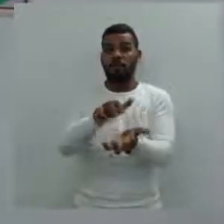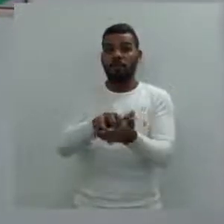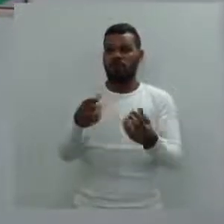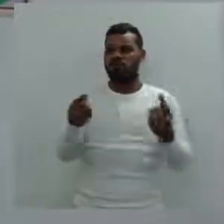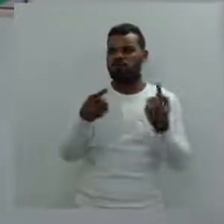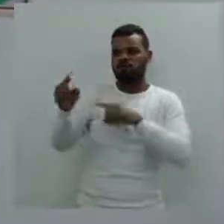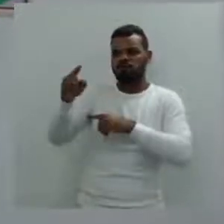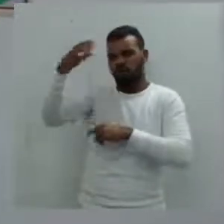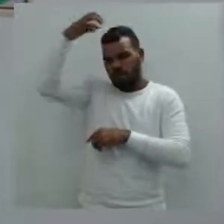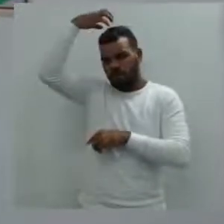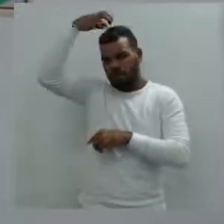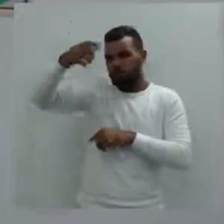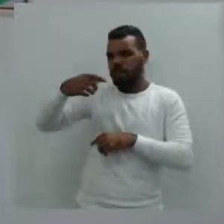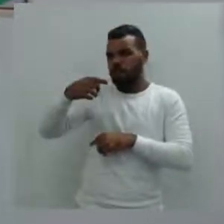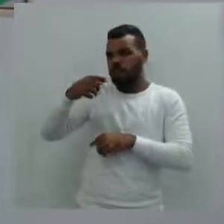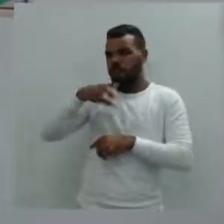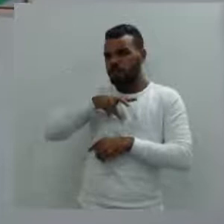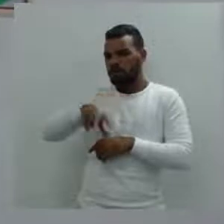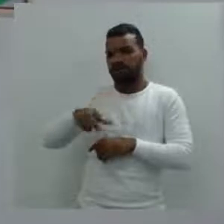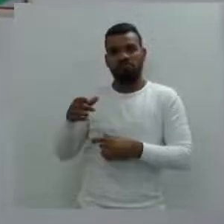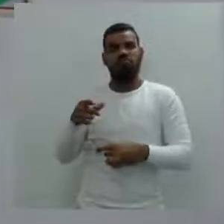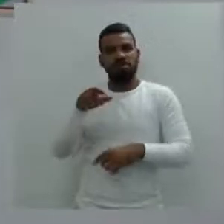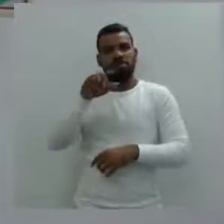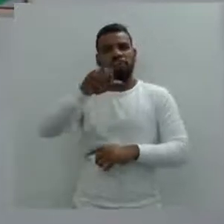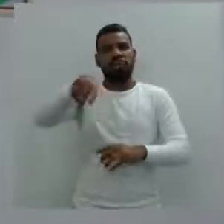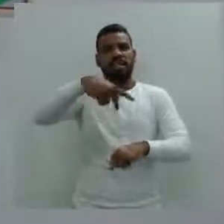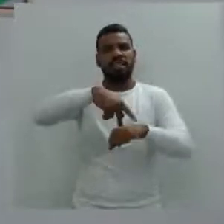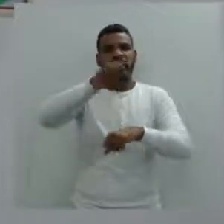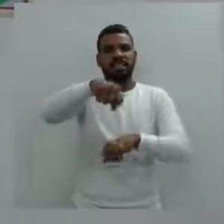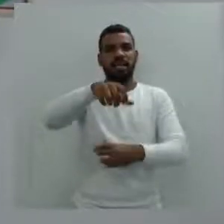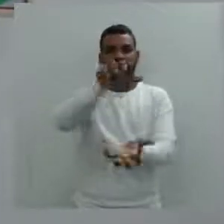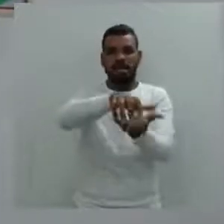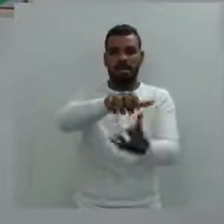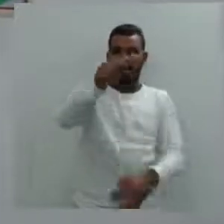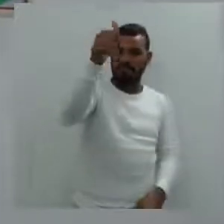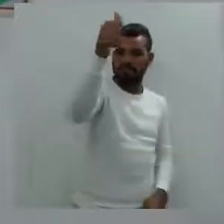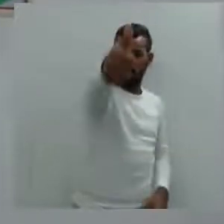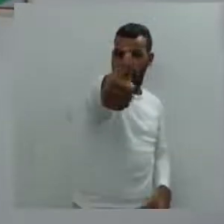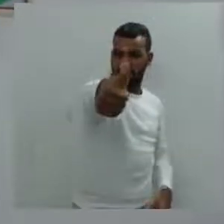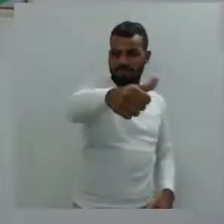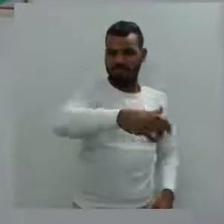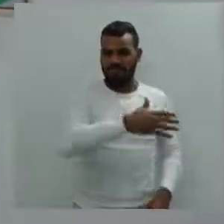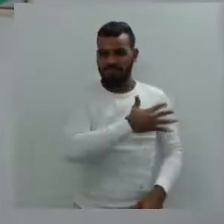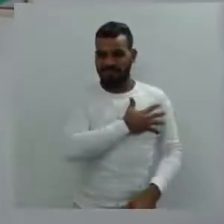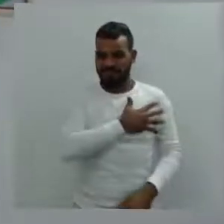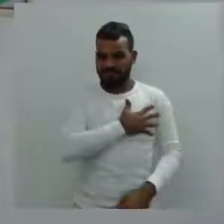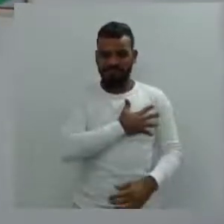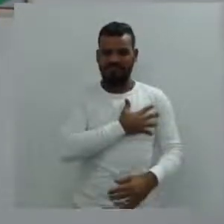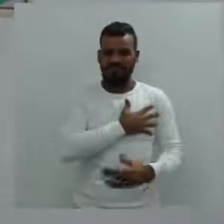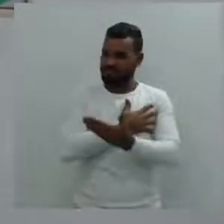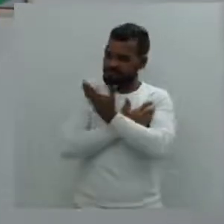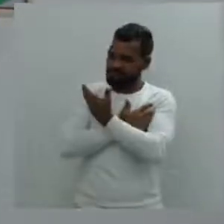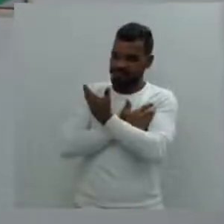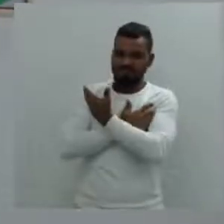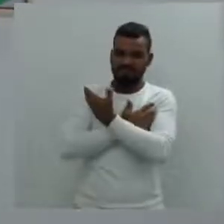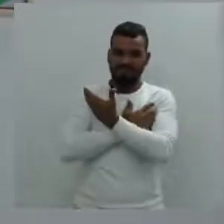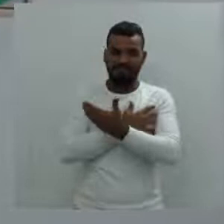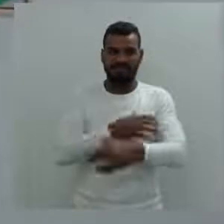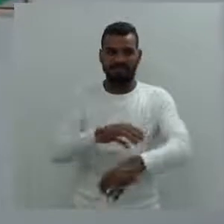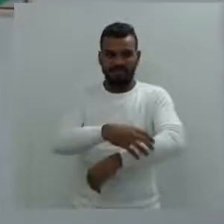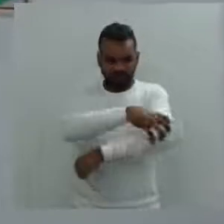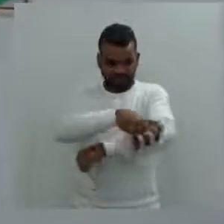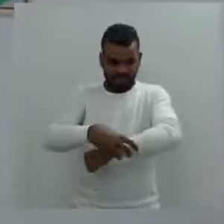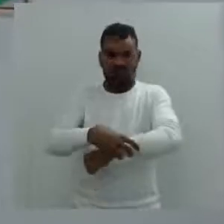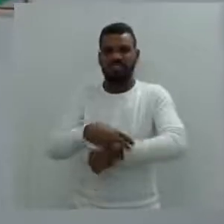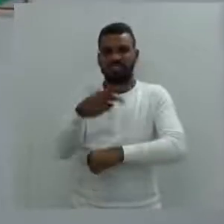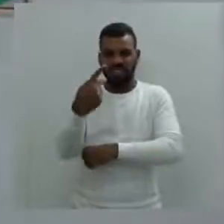desafiou Portugal e virou um país, sim. É Pernambuco, tá bom? Viva o nosso estado, ó. Tá aqui, ó, até tatuado na pele, porque